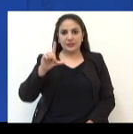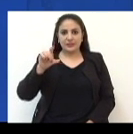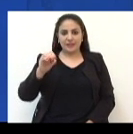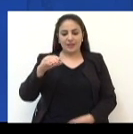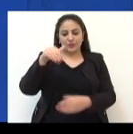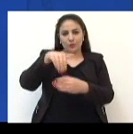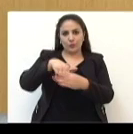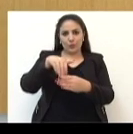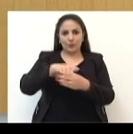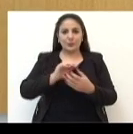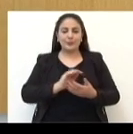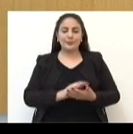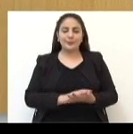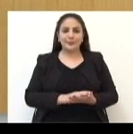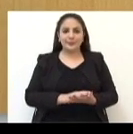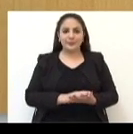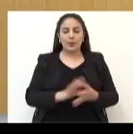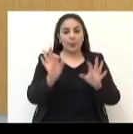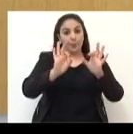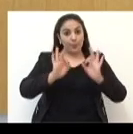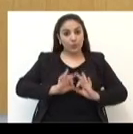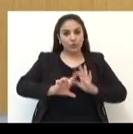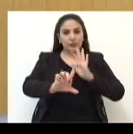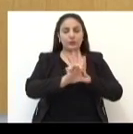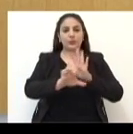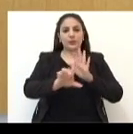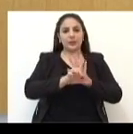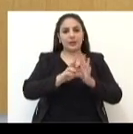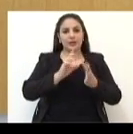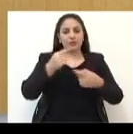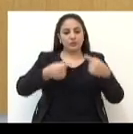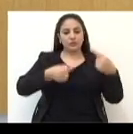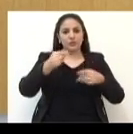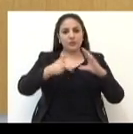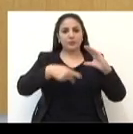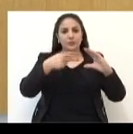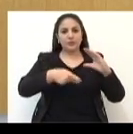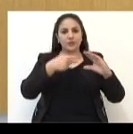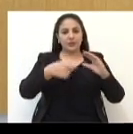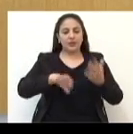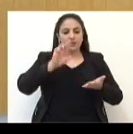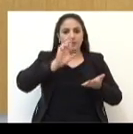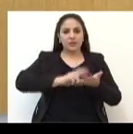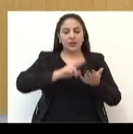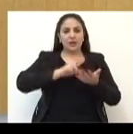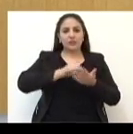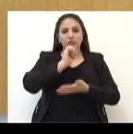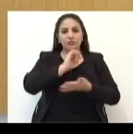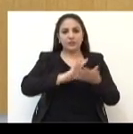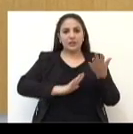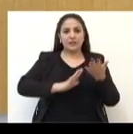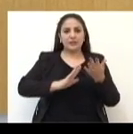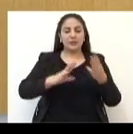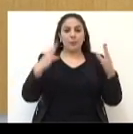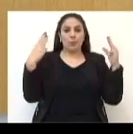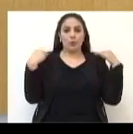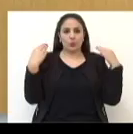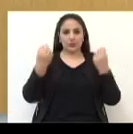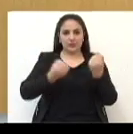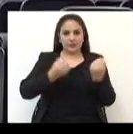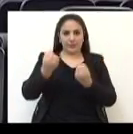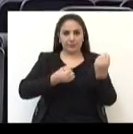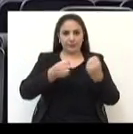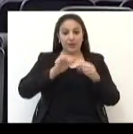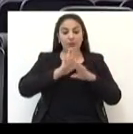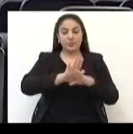2.710 votos. Projeto de lei que tramita na Câmara quer regulamentar a atividade de condutor auxiliar em